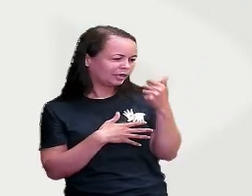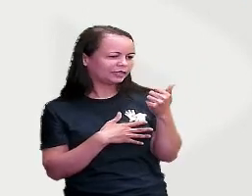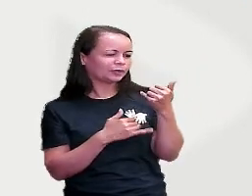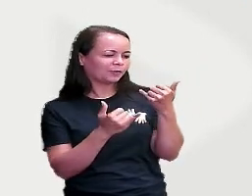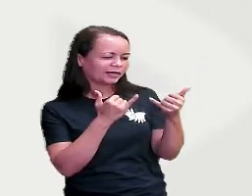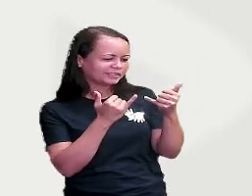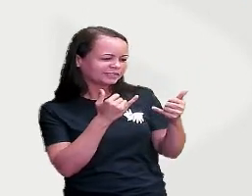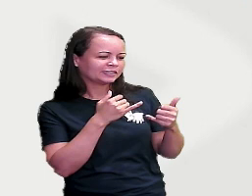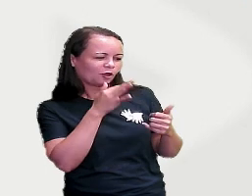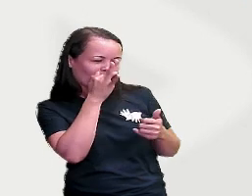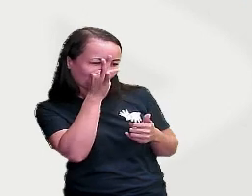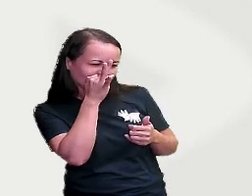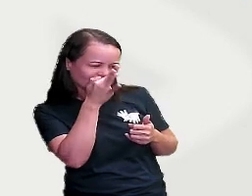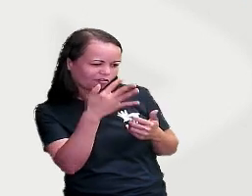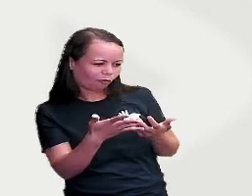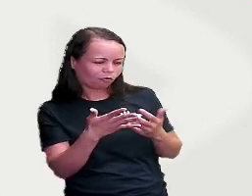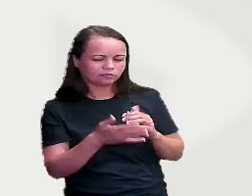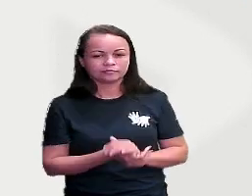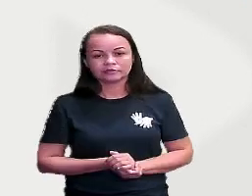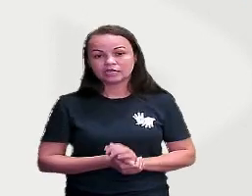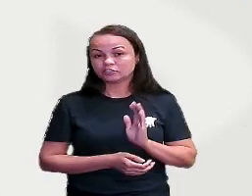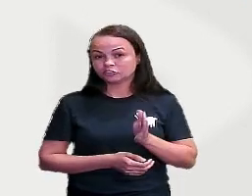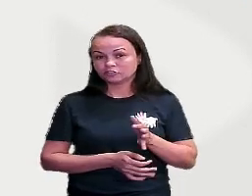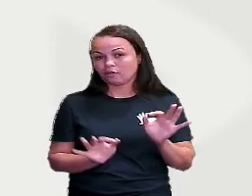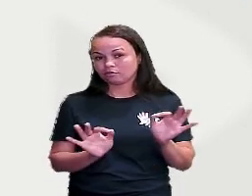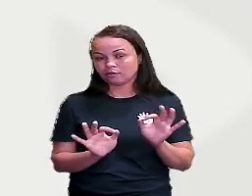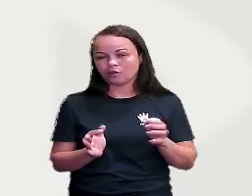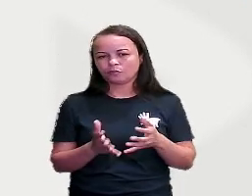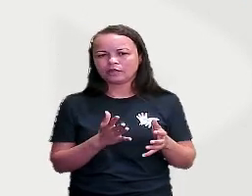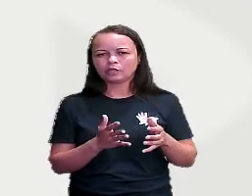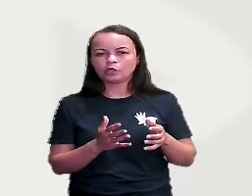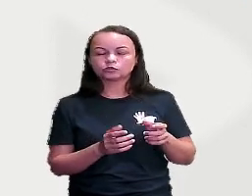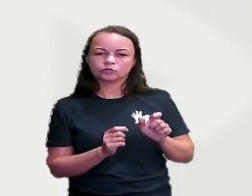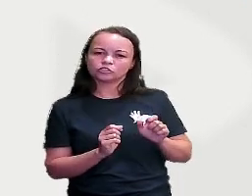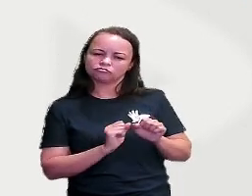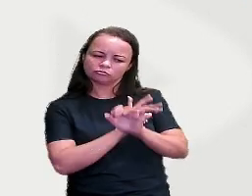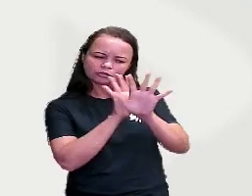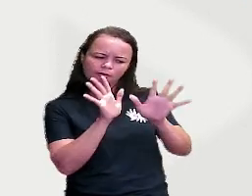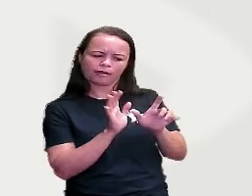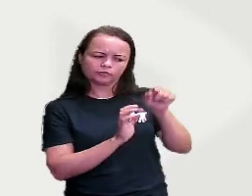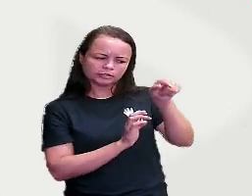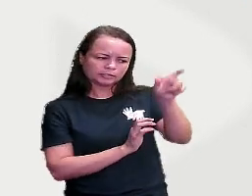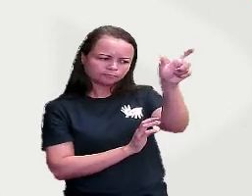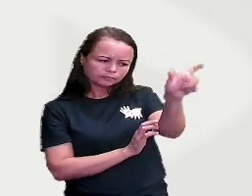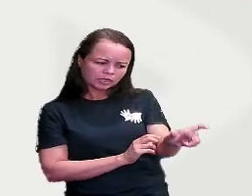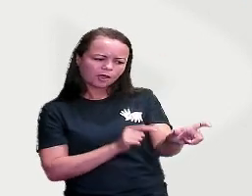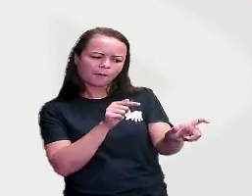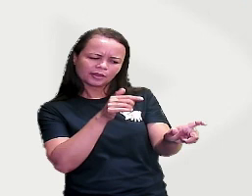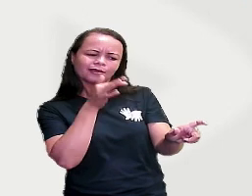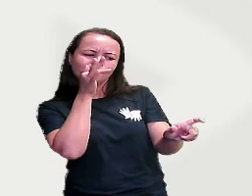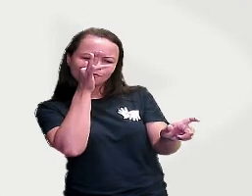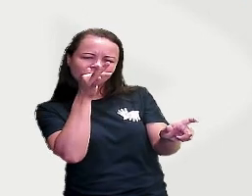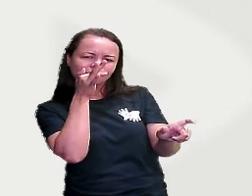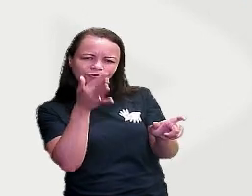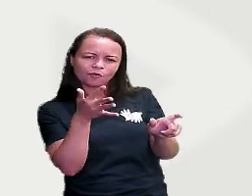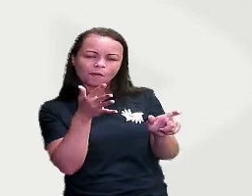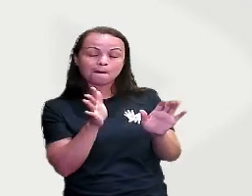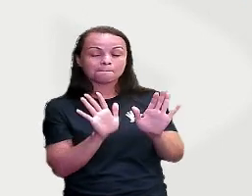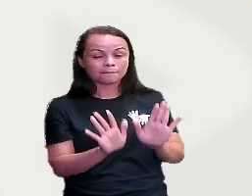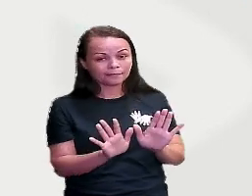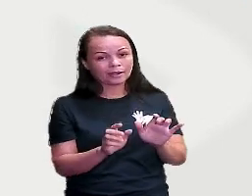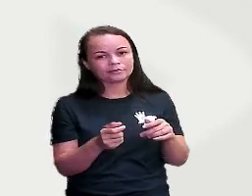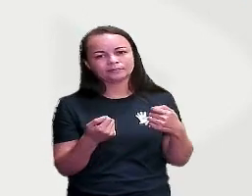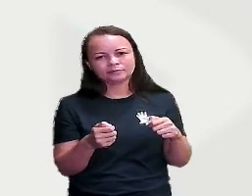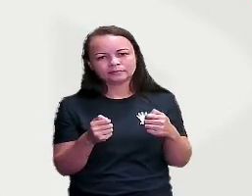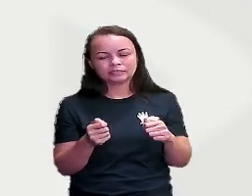seria uma comparação. Já aqui não, eu estou deixando claro que Maria é uma flor, mas a gente sabe